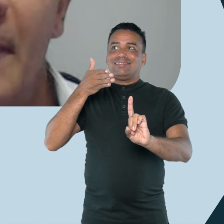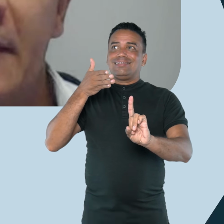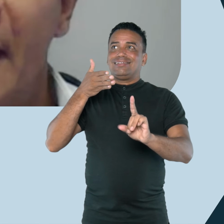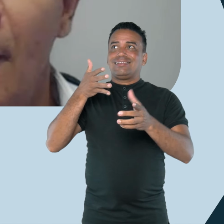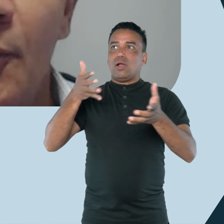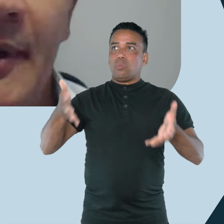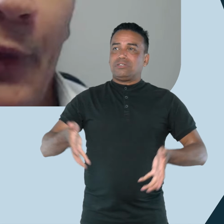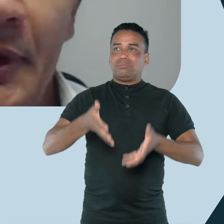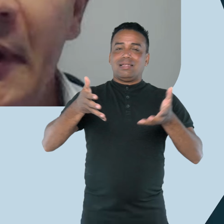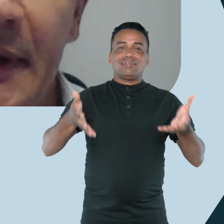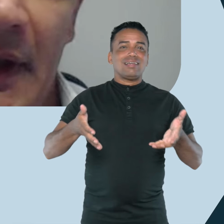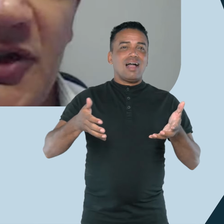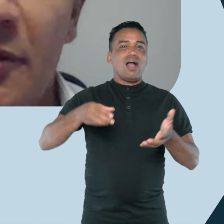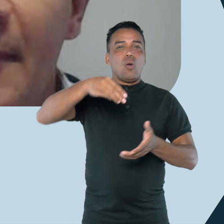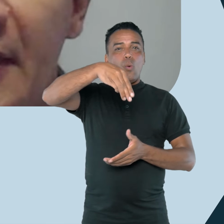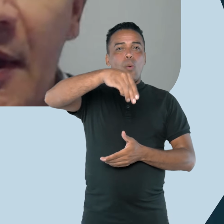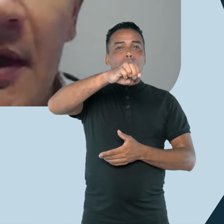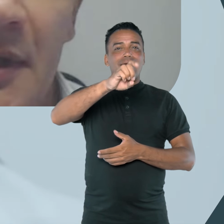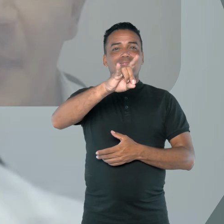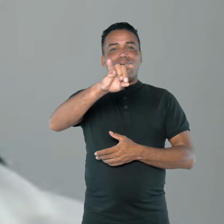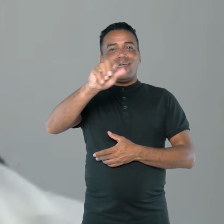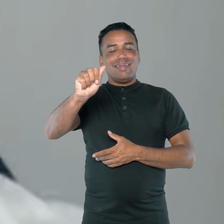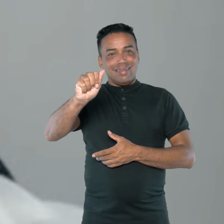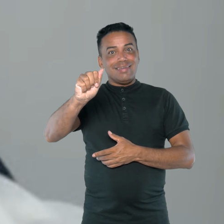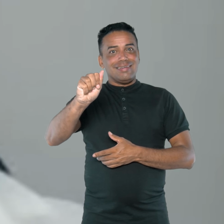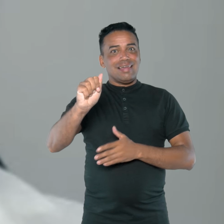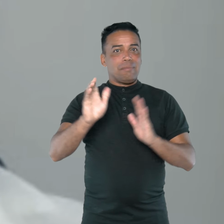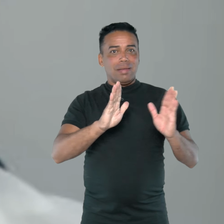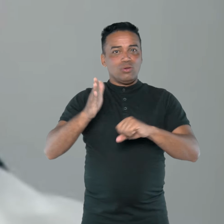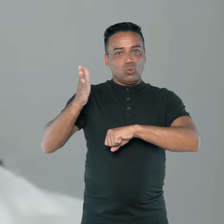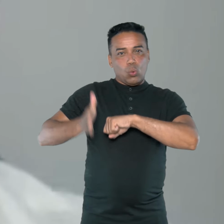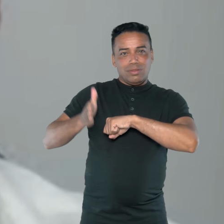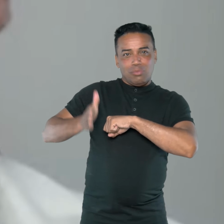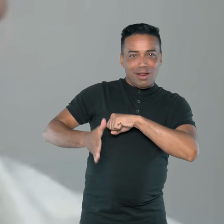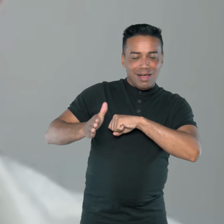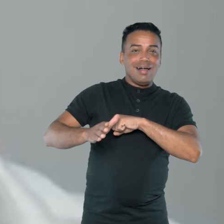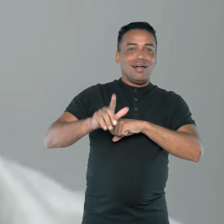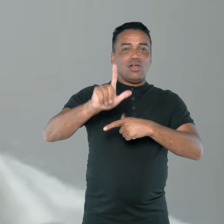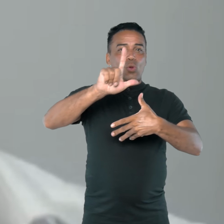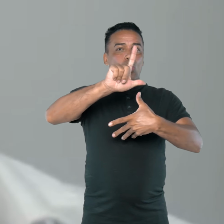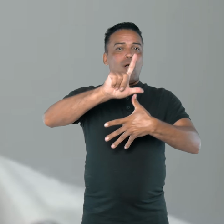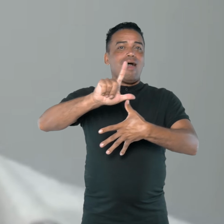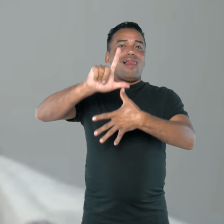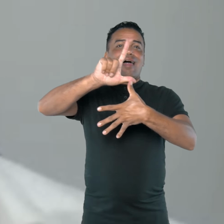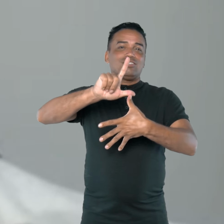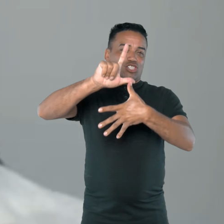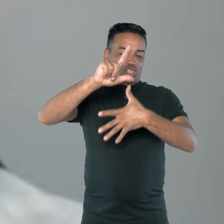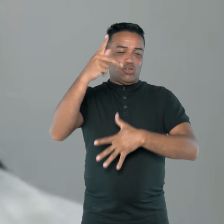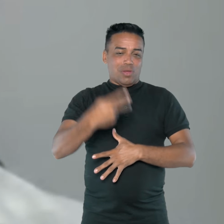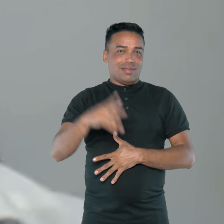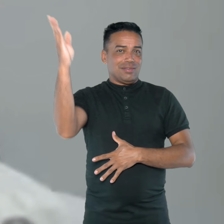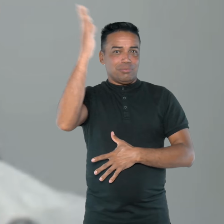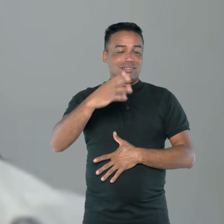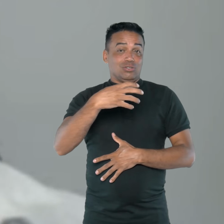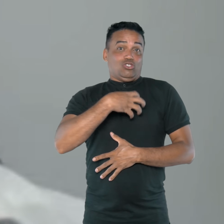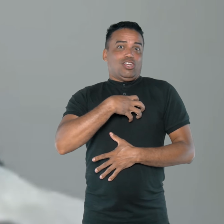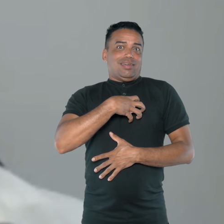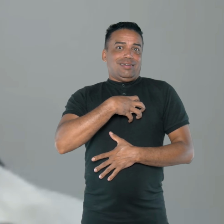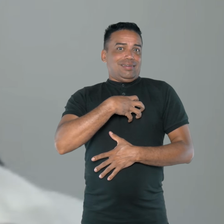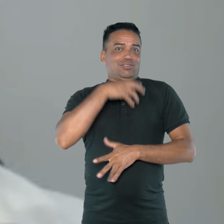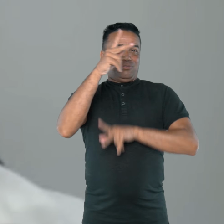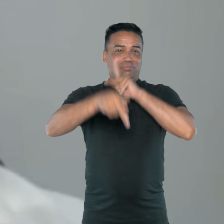uma possível ideia contemporânea latino-americana, brasileira. Mas ele traz muito da nossa